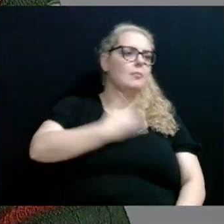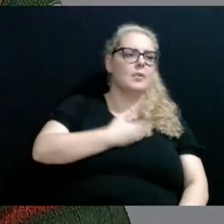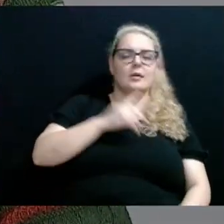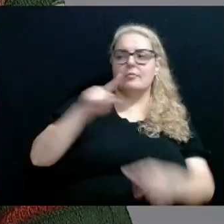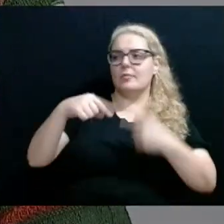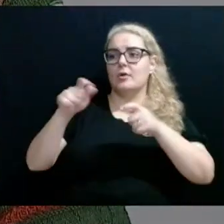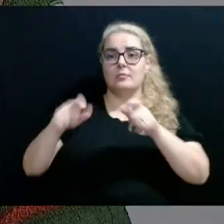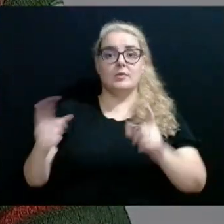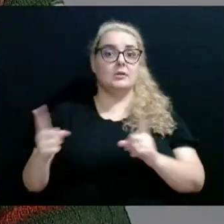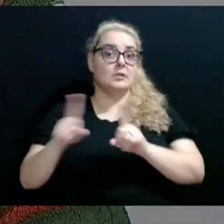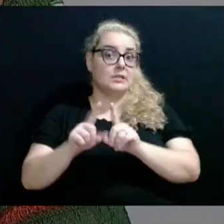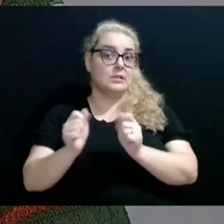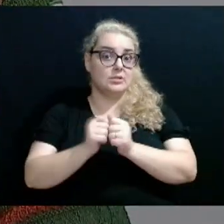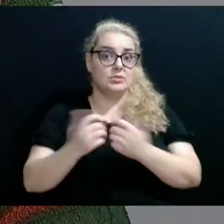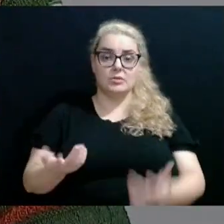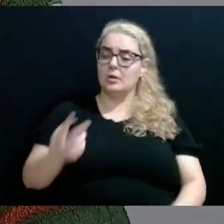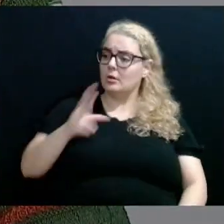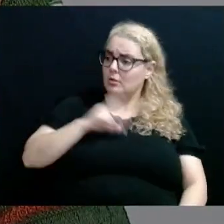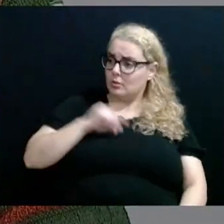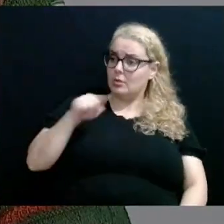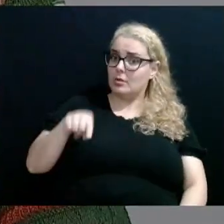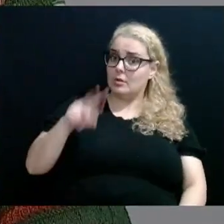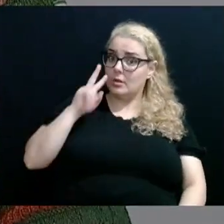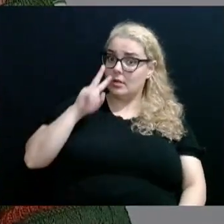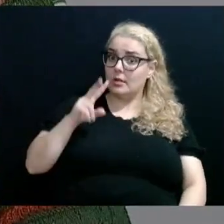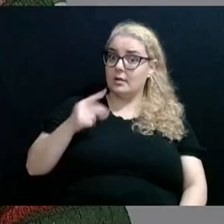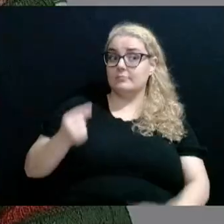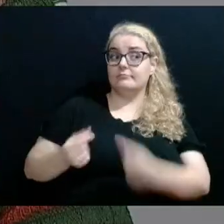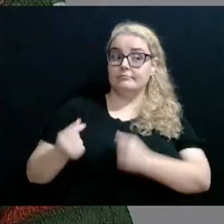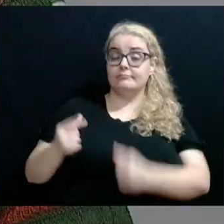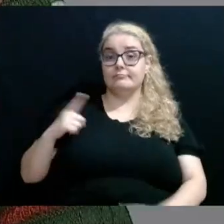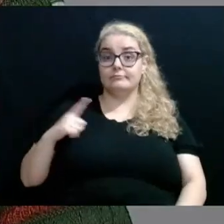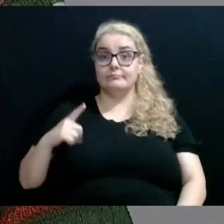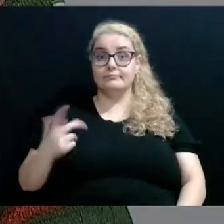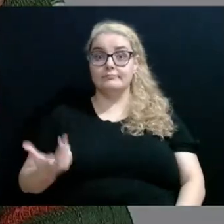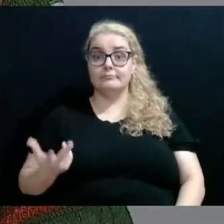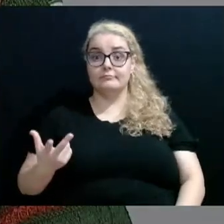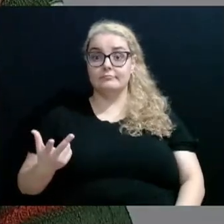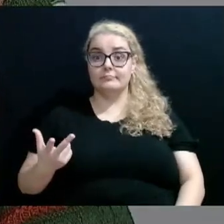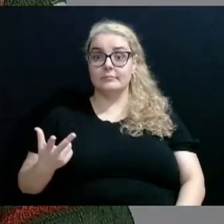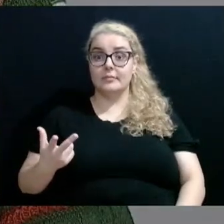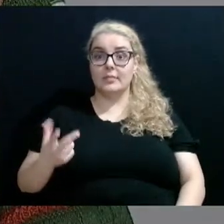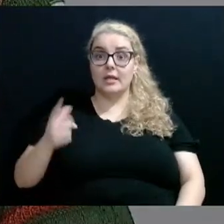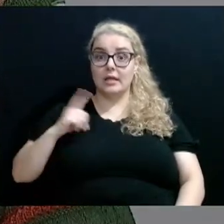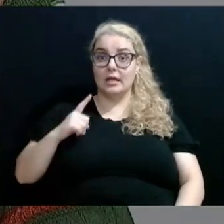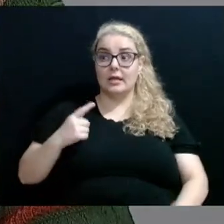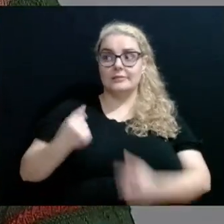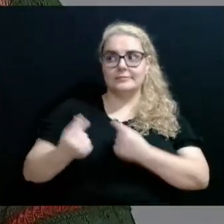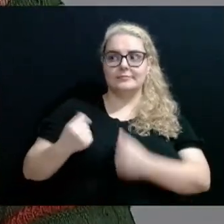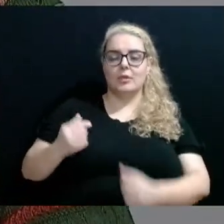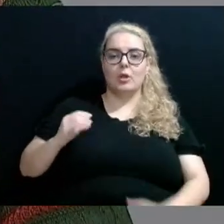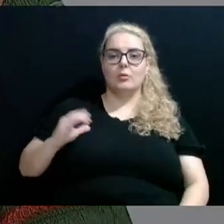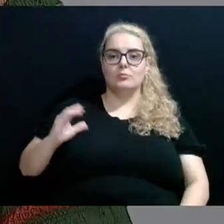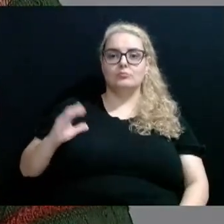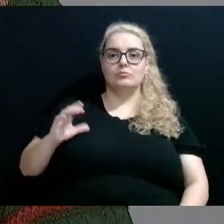perto e fala, nossa, olha, ela está começando a ganhar dinheiro com isso e eu estou precisando ganhar dinheiro. Então começa a produzir isso geralmente em casa, né? E depois